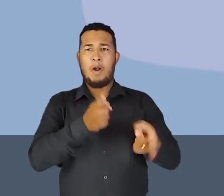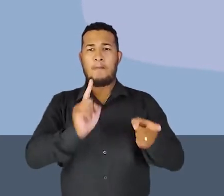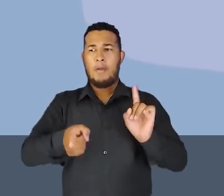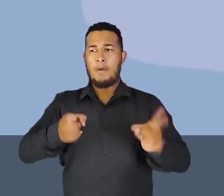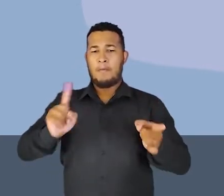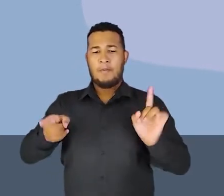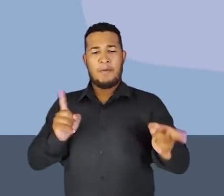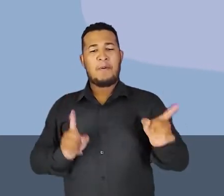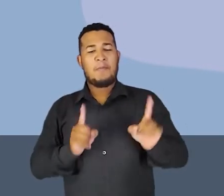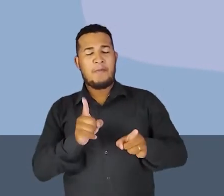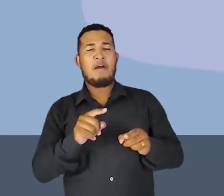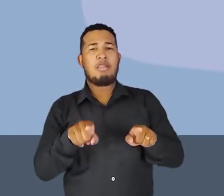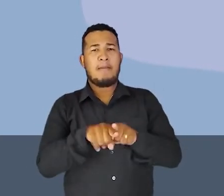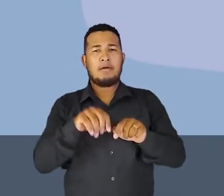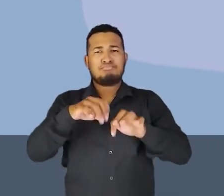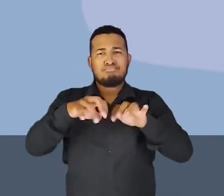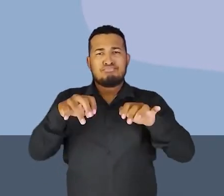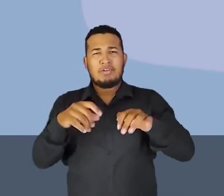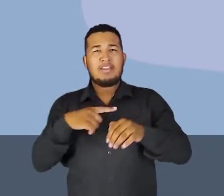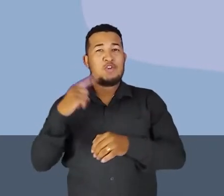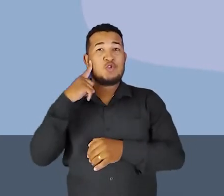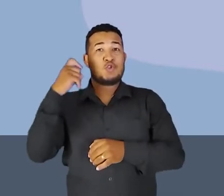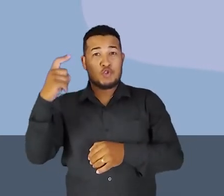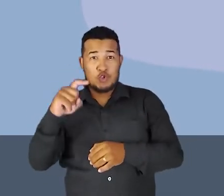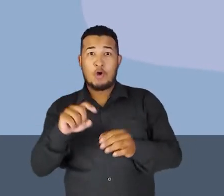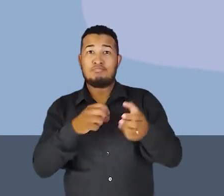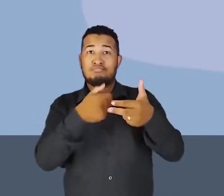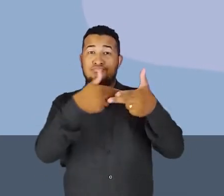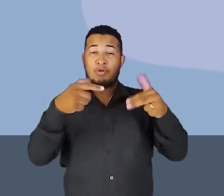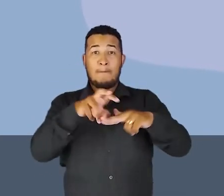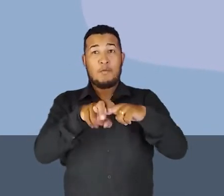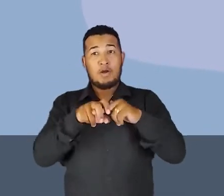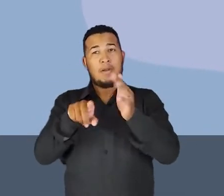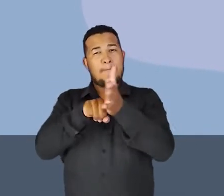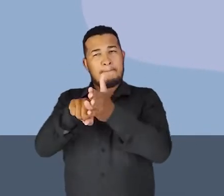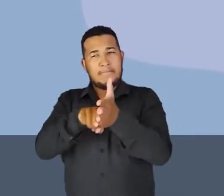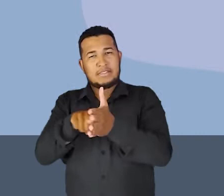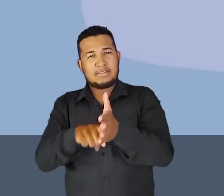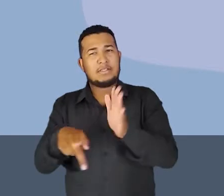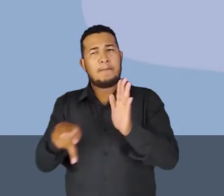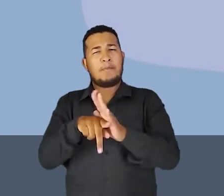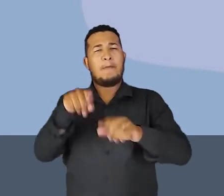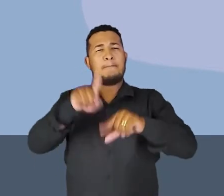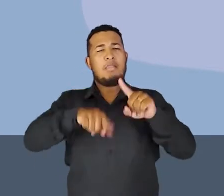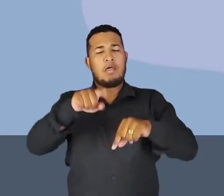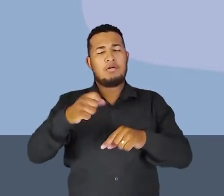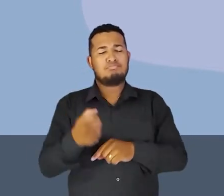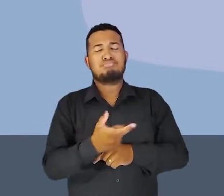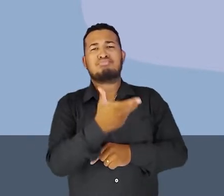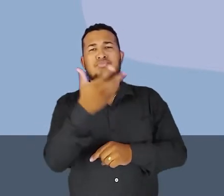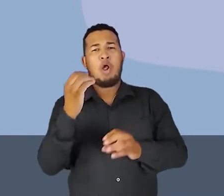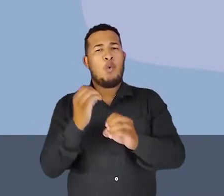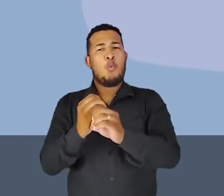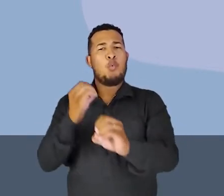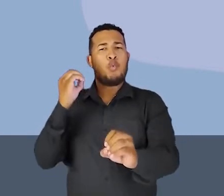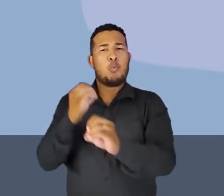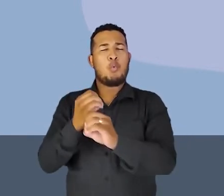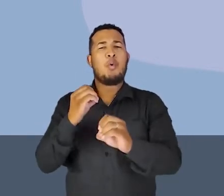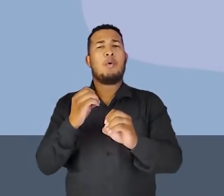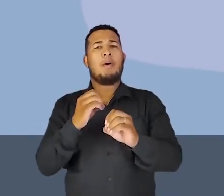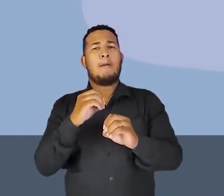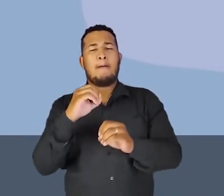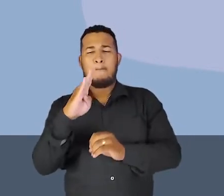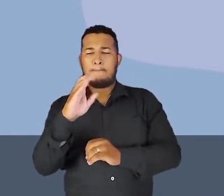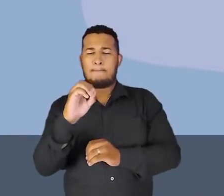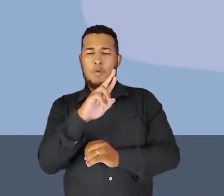são trabalhados a partir da pesquisa de uma diversidade de materiais. Tubos de PVC,